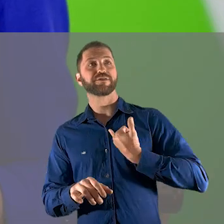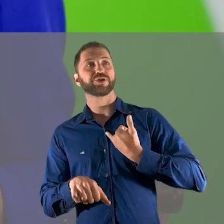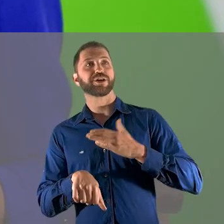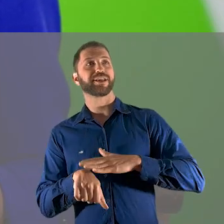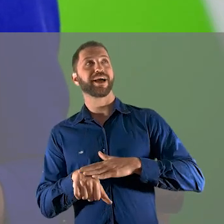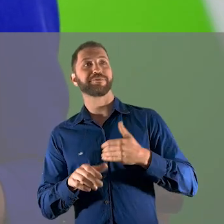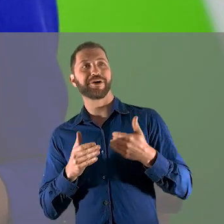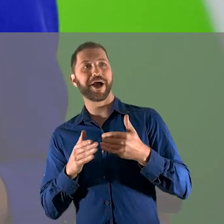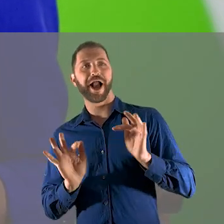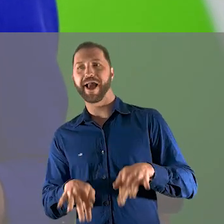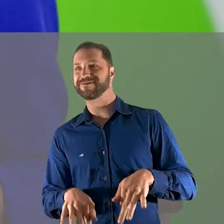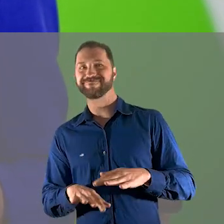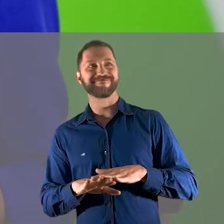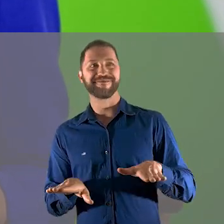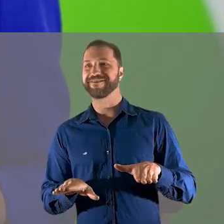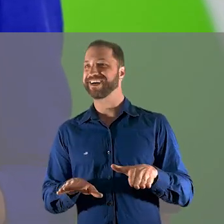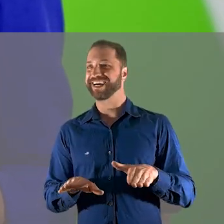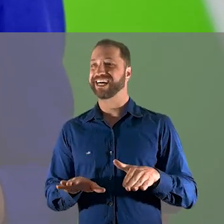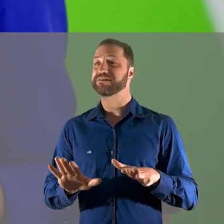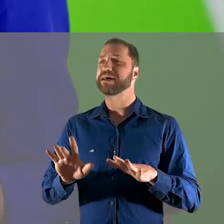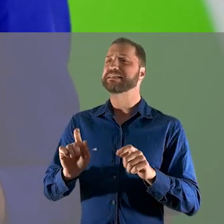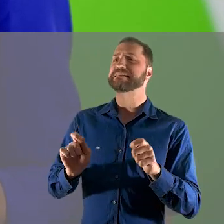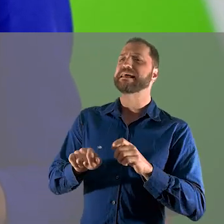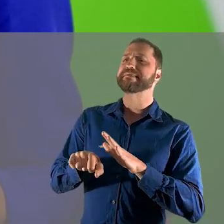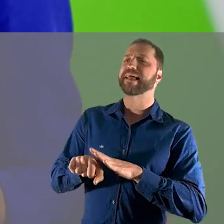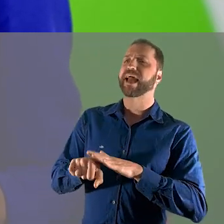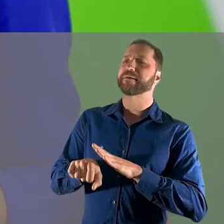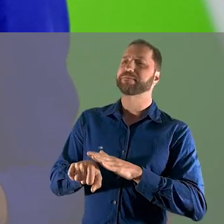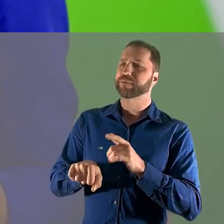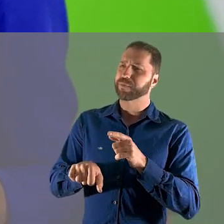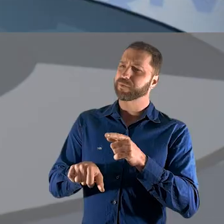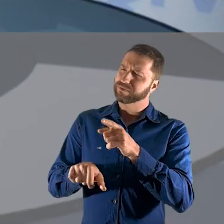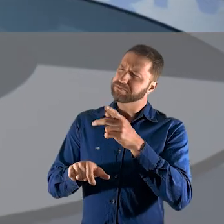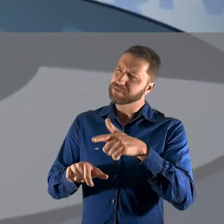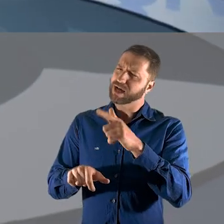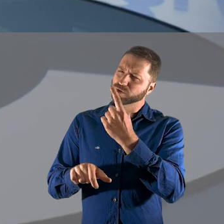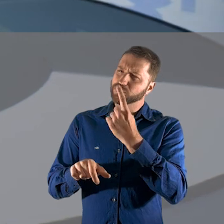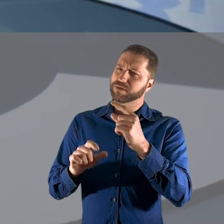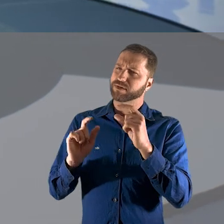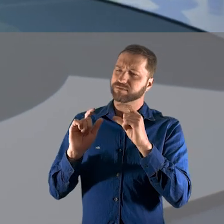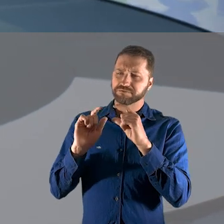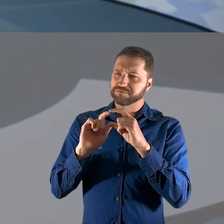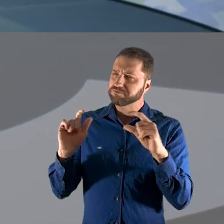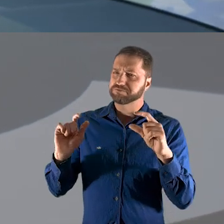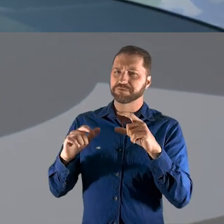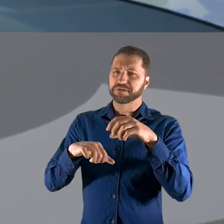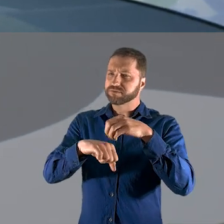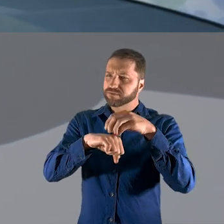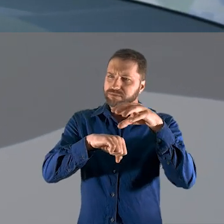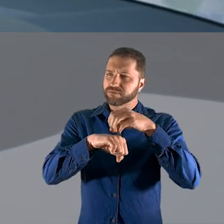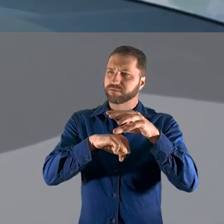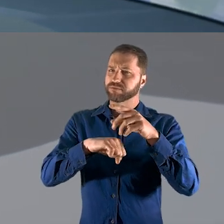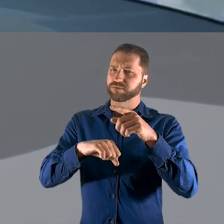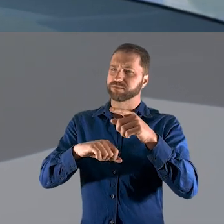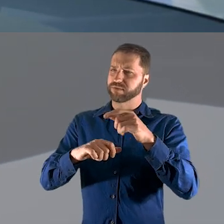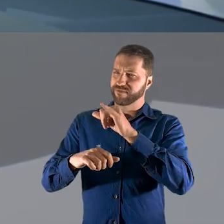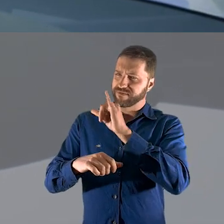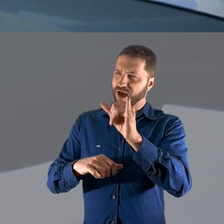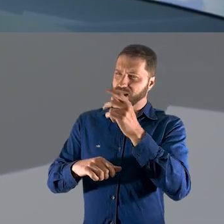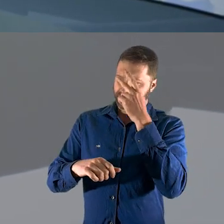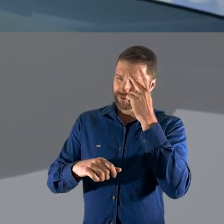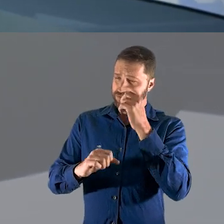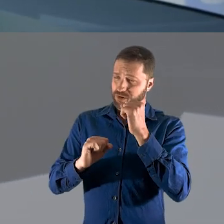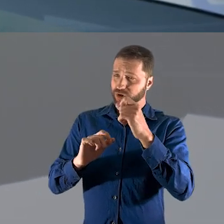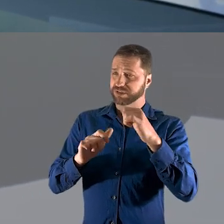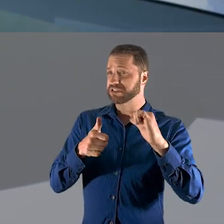Rita tá avisando que já tá chegando ao fim mas dá tempo de você deixar ainda mais uma mensagem convidar as pessoas para